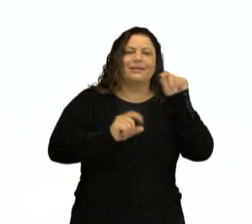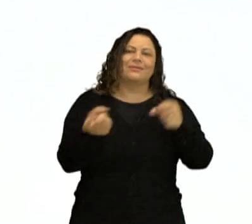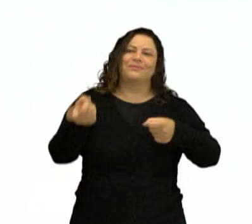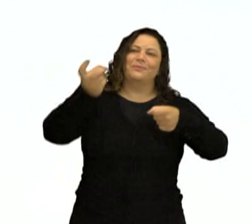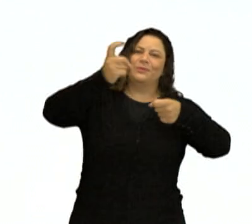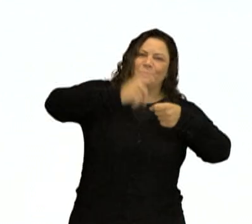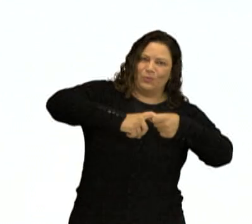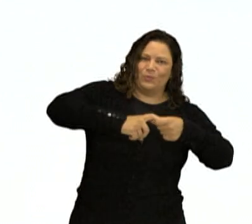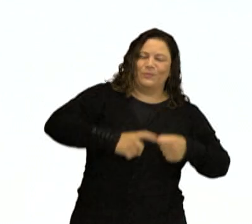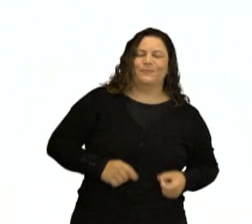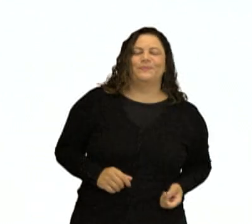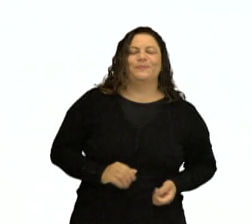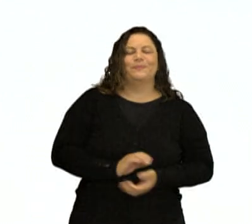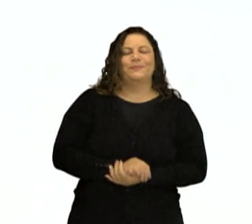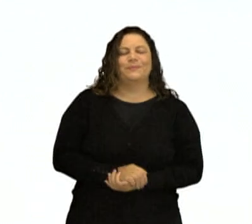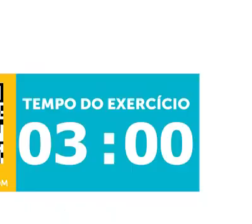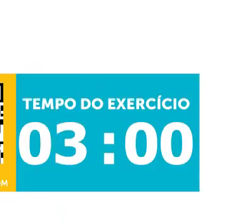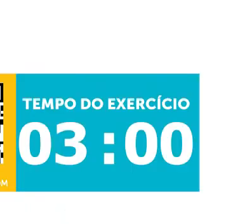para fazer a correção.